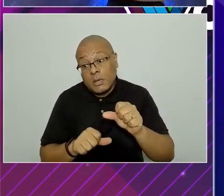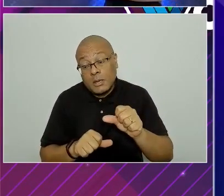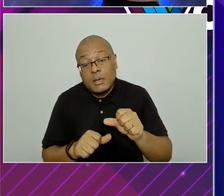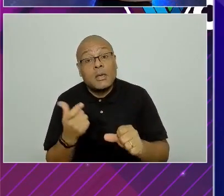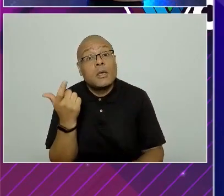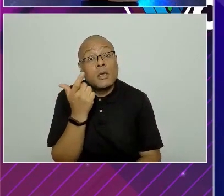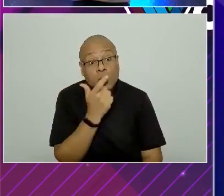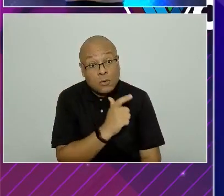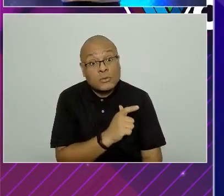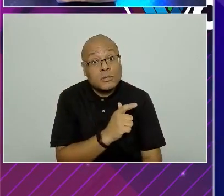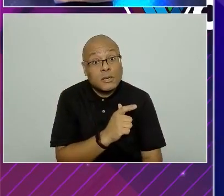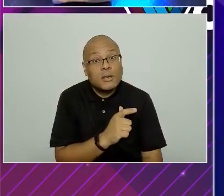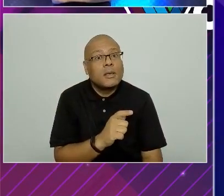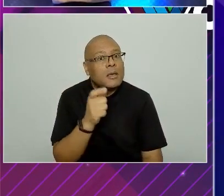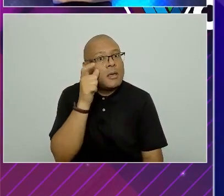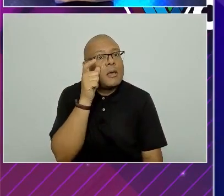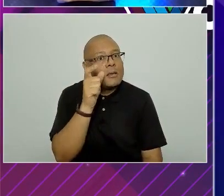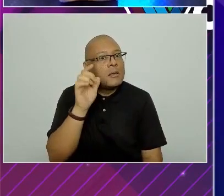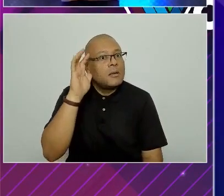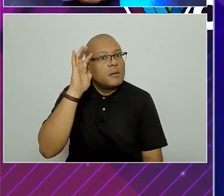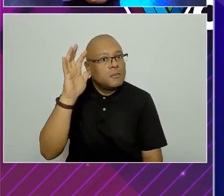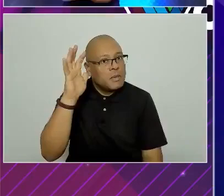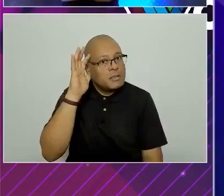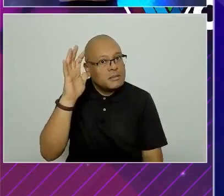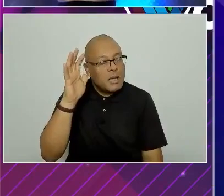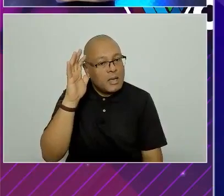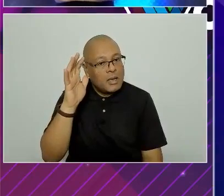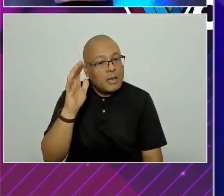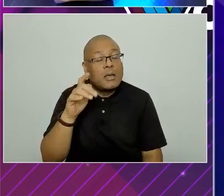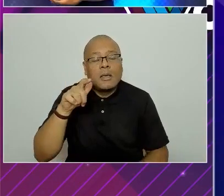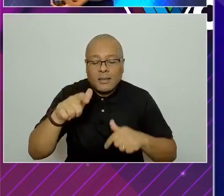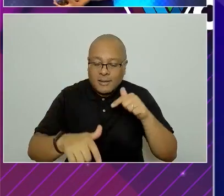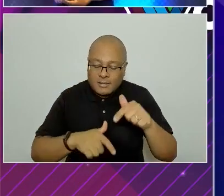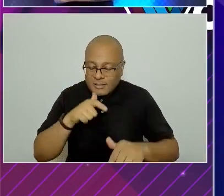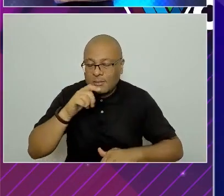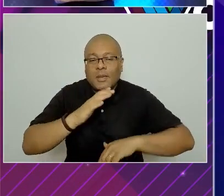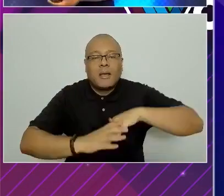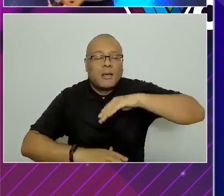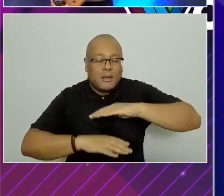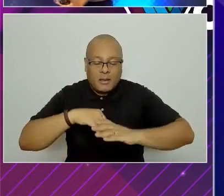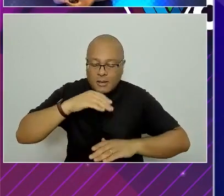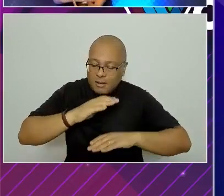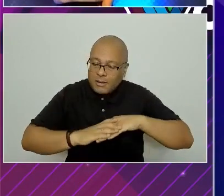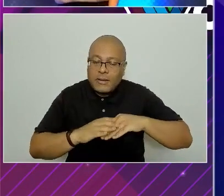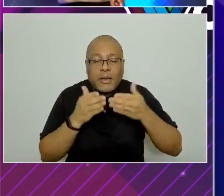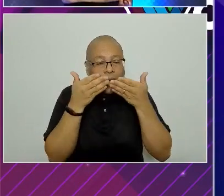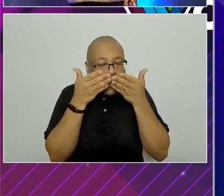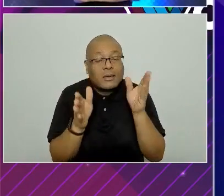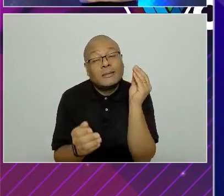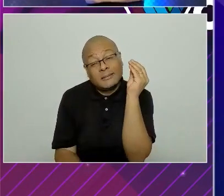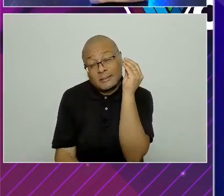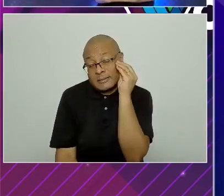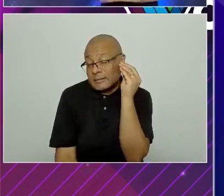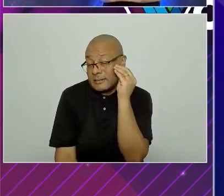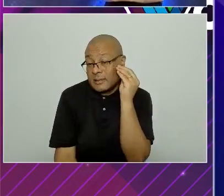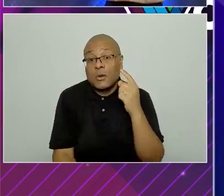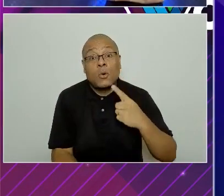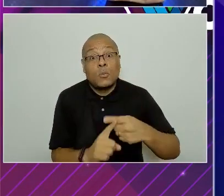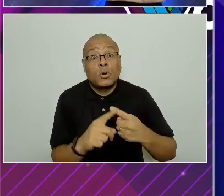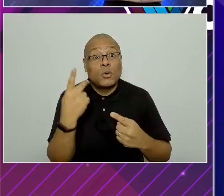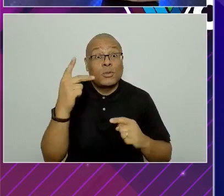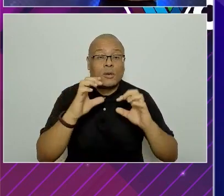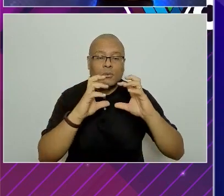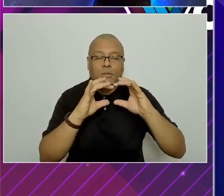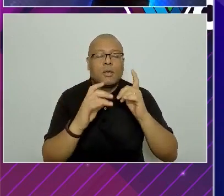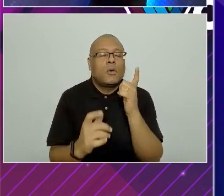CAPTCHA. Então, é muito interessante pensar, né, que eles trabalharam essa capacidade de generalização, tentaram trabalhar, porque o seu cérebro ele